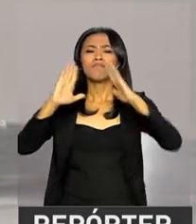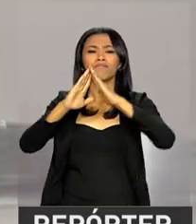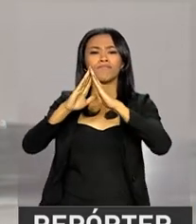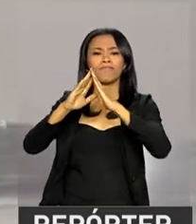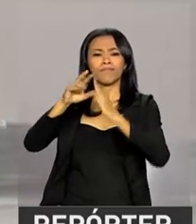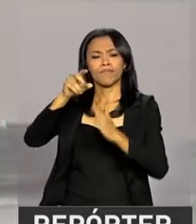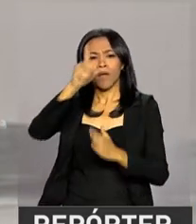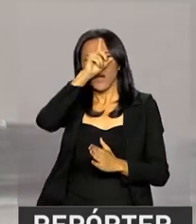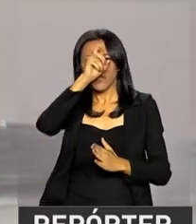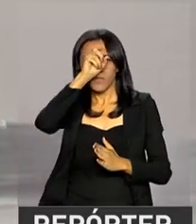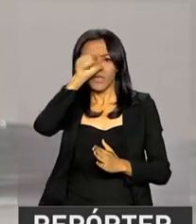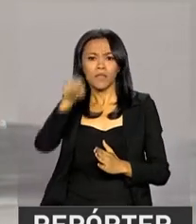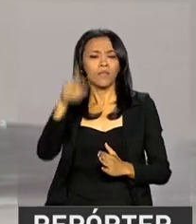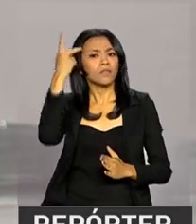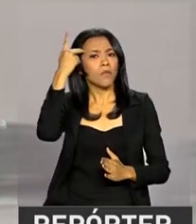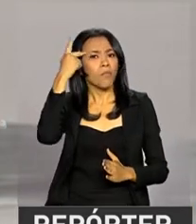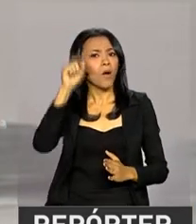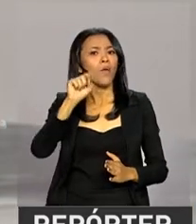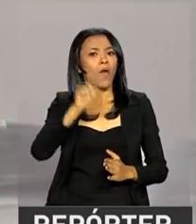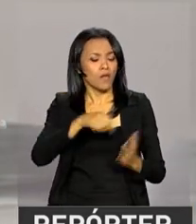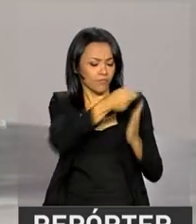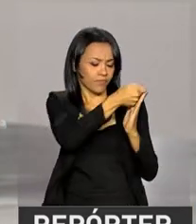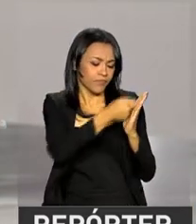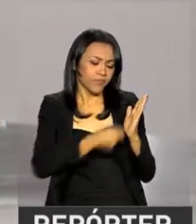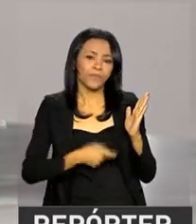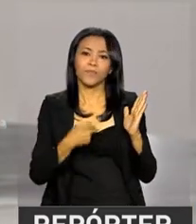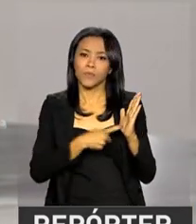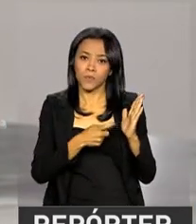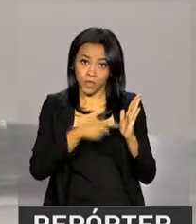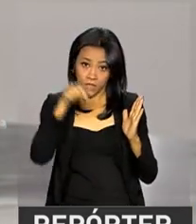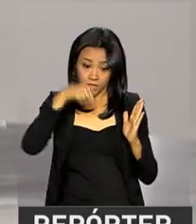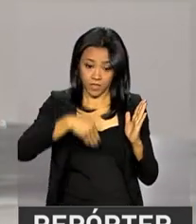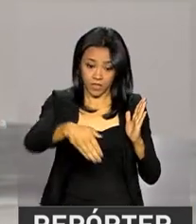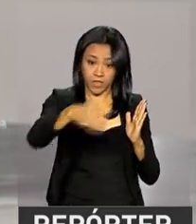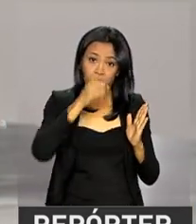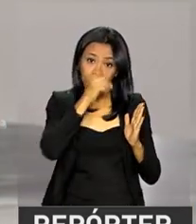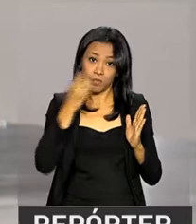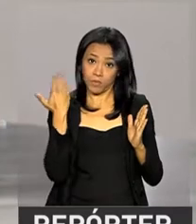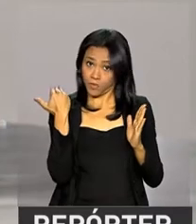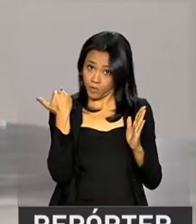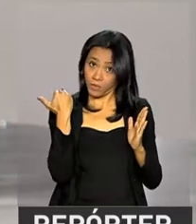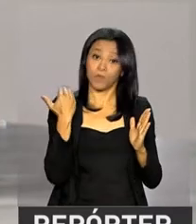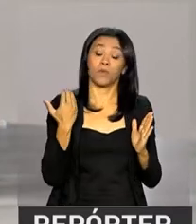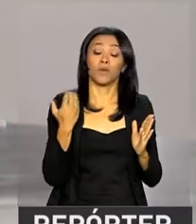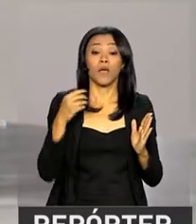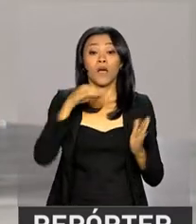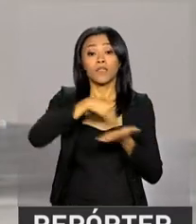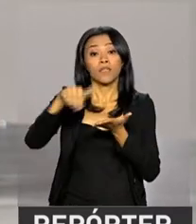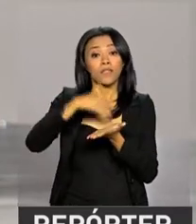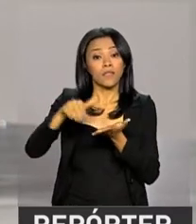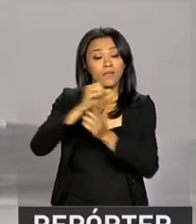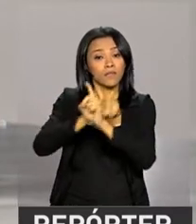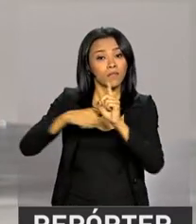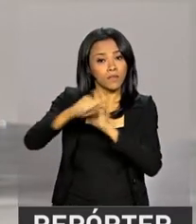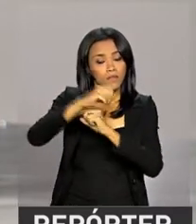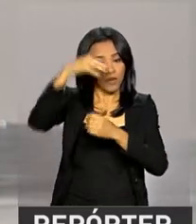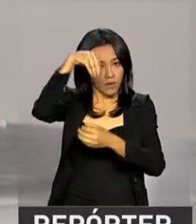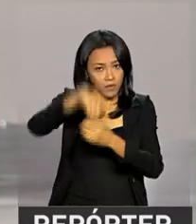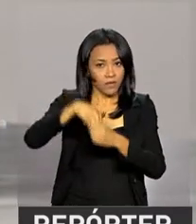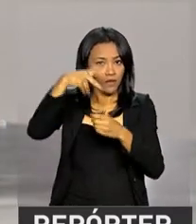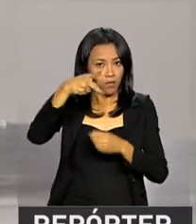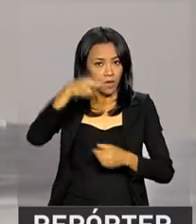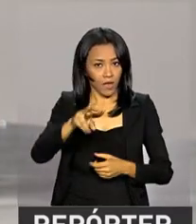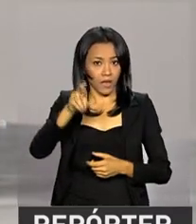Sírio-Libanês, em São Paulo. Por meio de uma nota divulgada neste domingo, a Secretaria de Comunicação Social da Presidência da